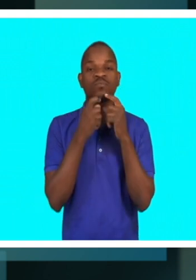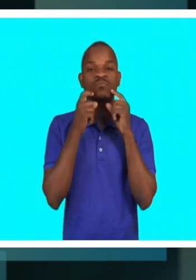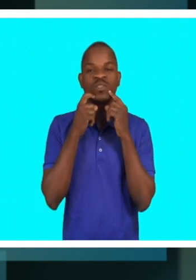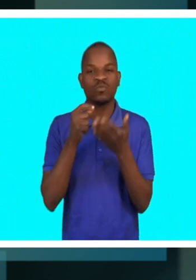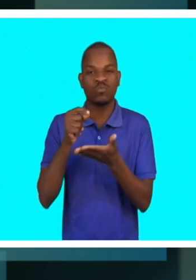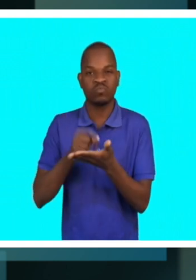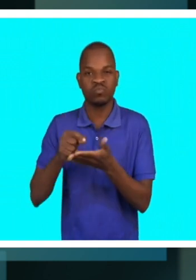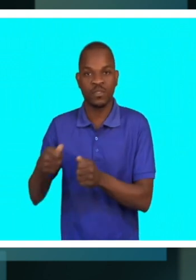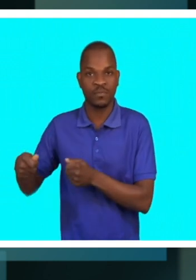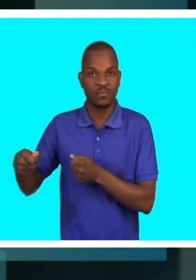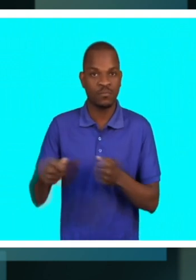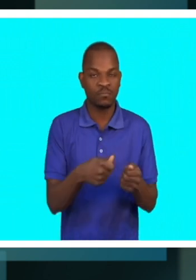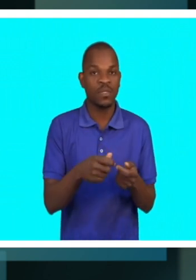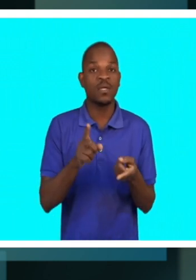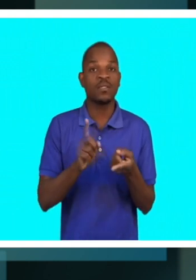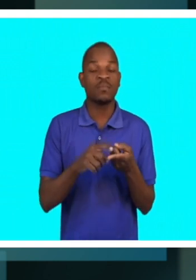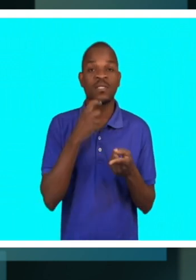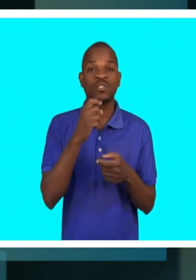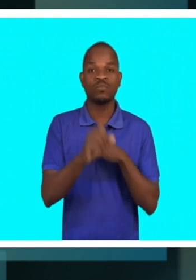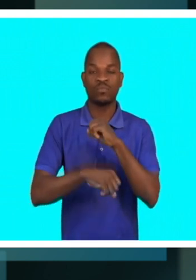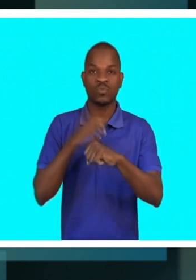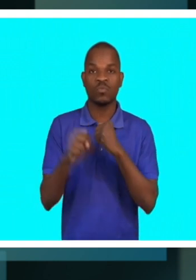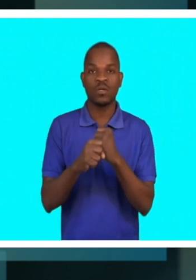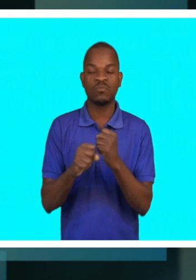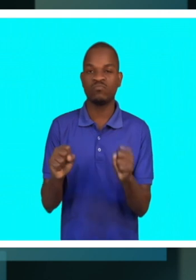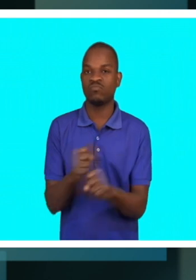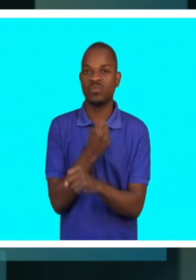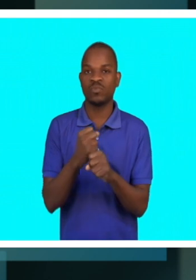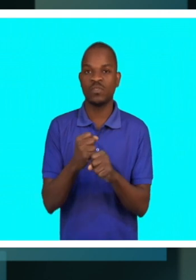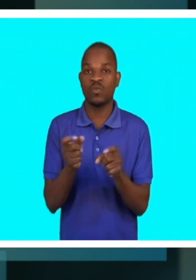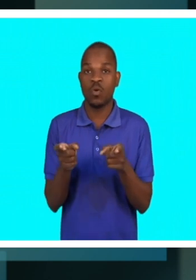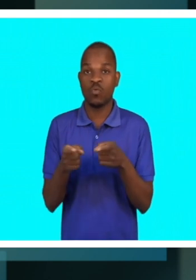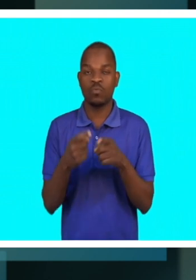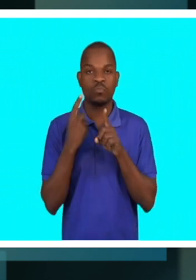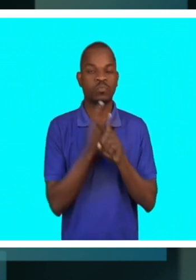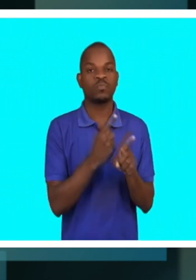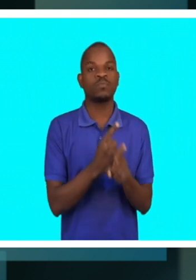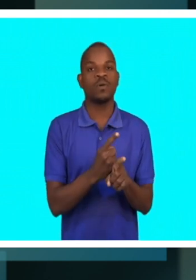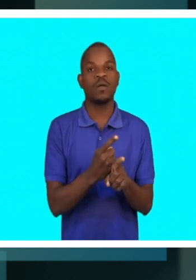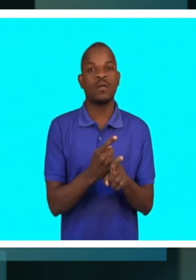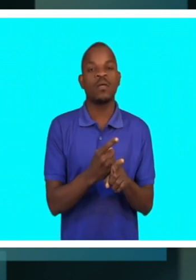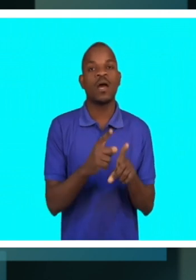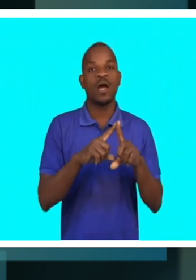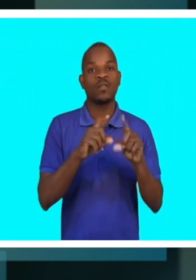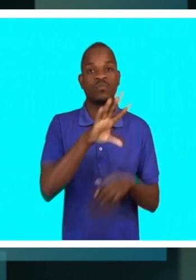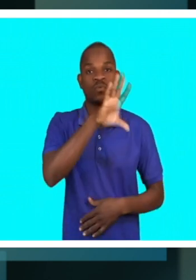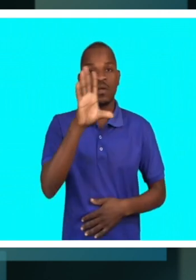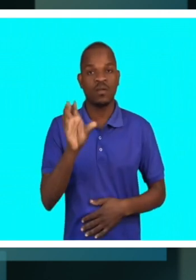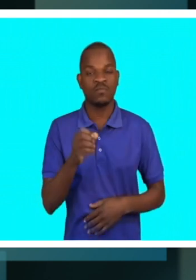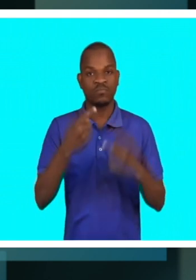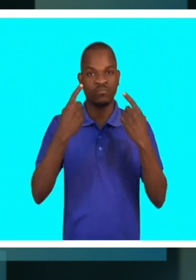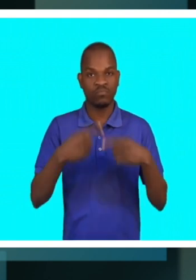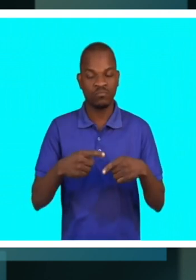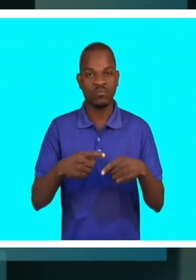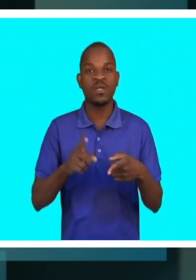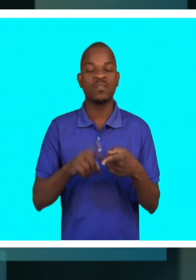sentido de licenciarem, diz o comunicado que no próximo ano nenhum clube que vai competir nas afrotaças